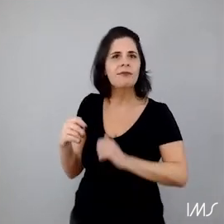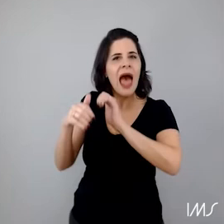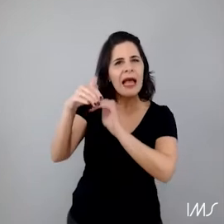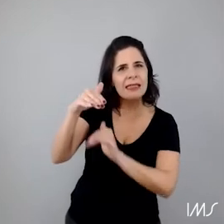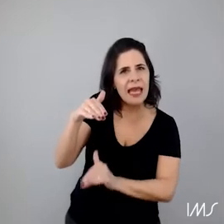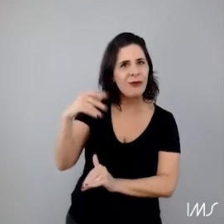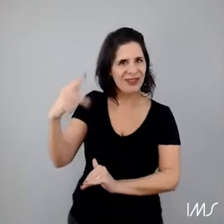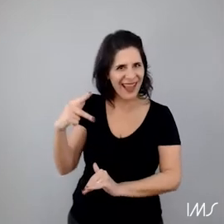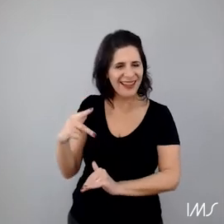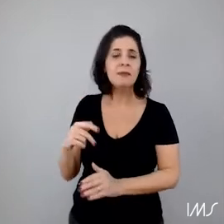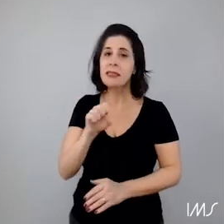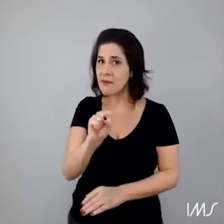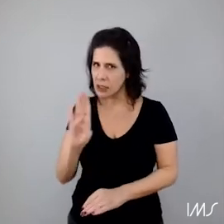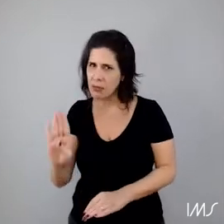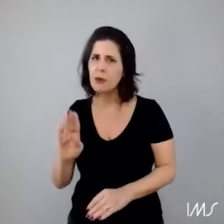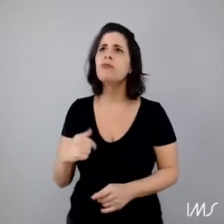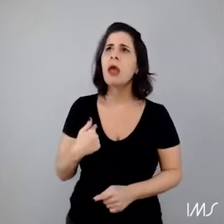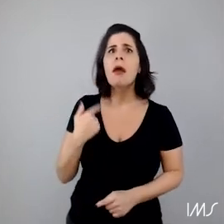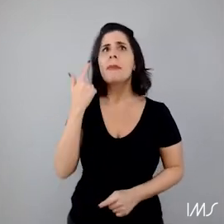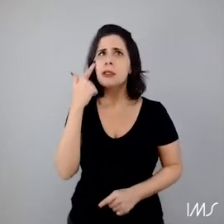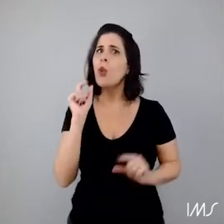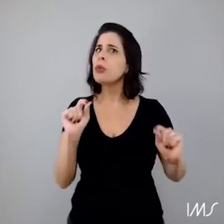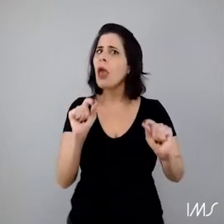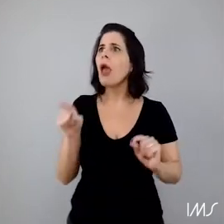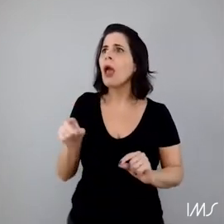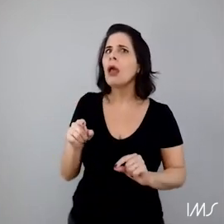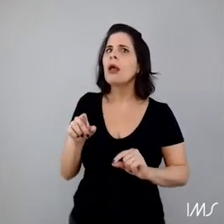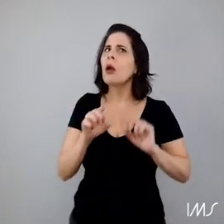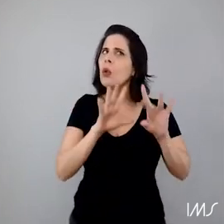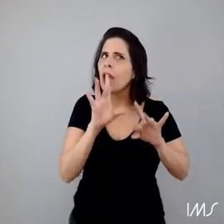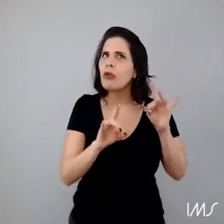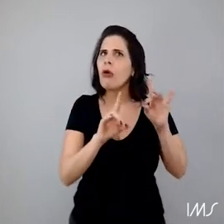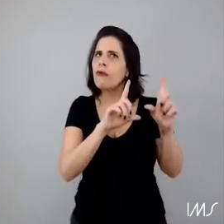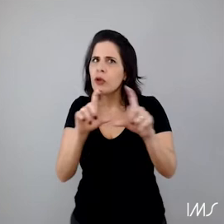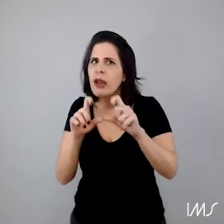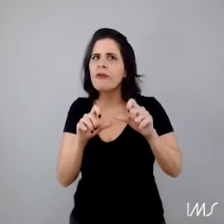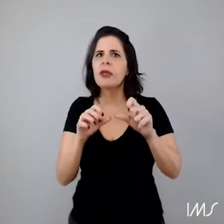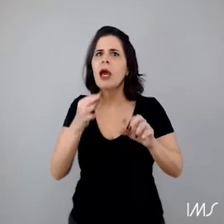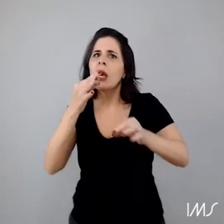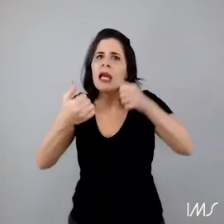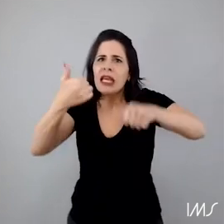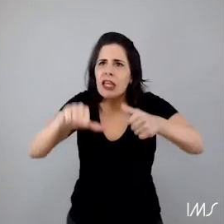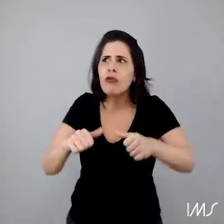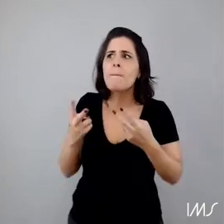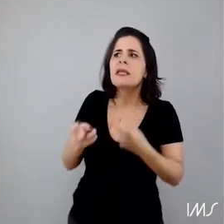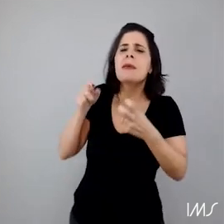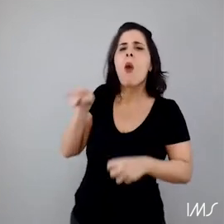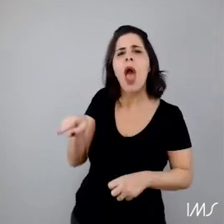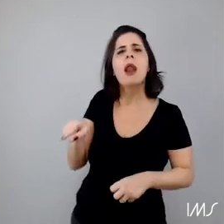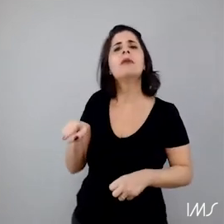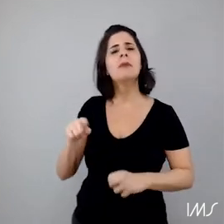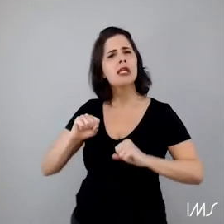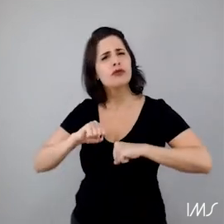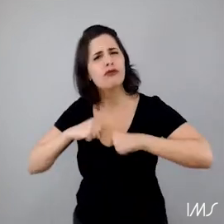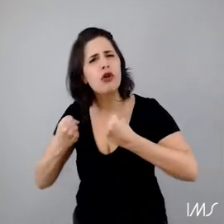além de uma trajetória pouco comum, quer dizer, como fotógrafa, crítica e curadora de fotografia, os grandes esforços que ela realizou,